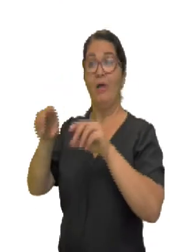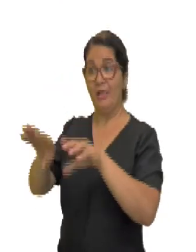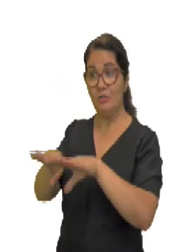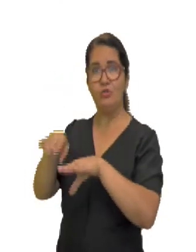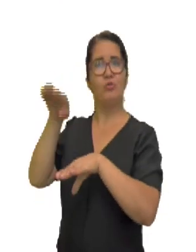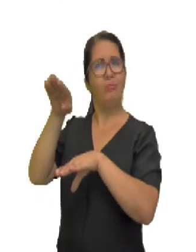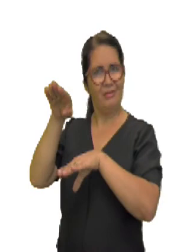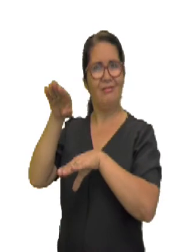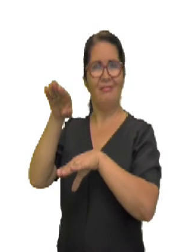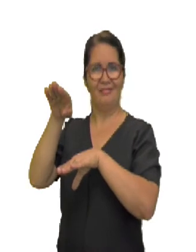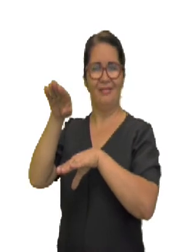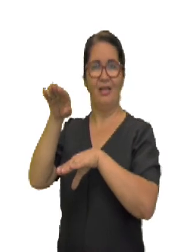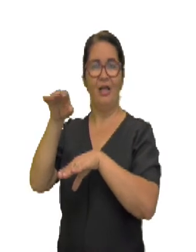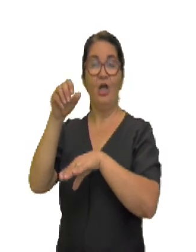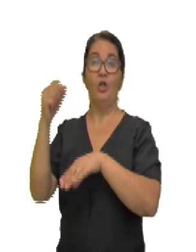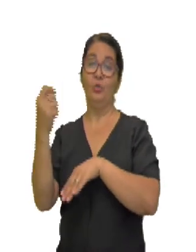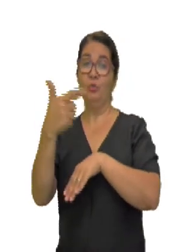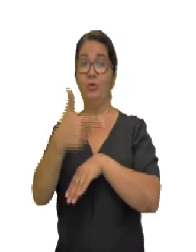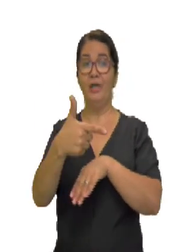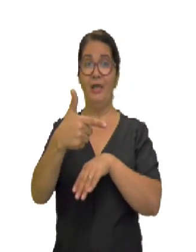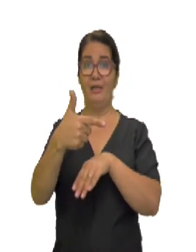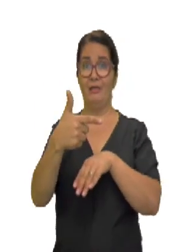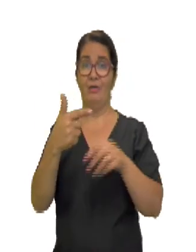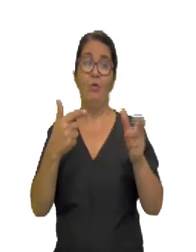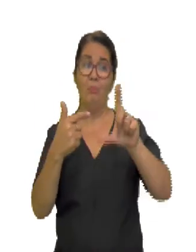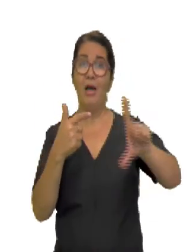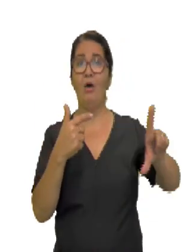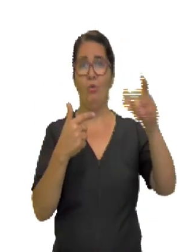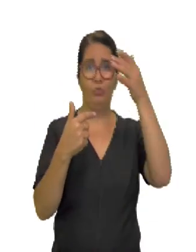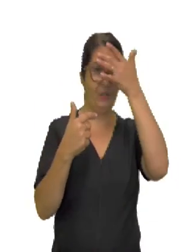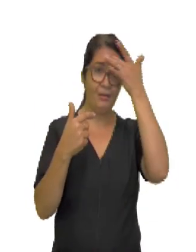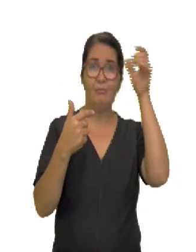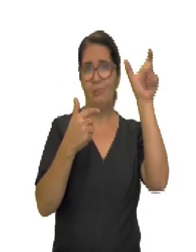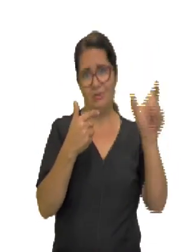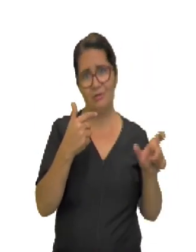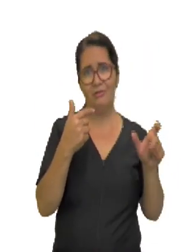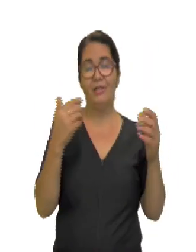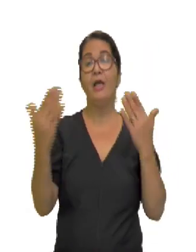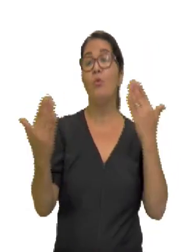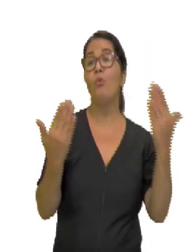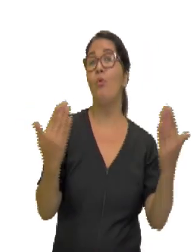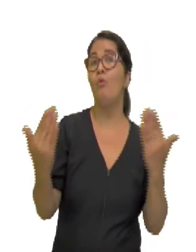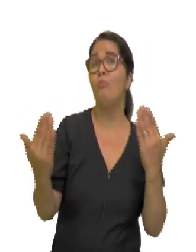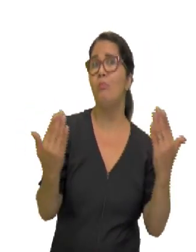letra E é a correta, porque estabeleceu essa comparação com duas pessoas.